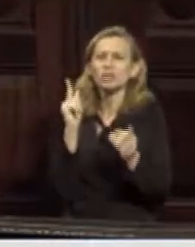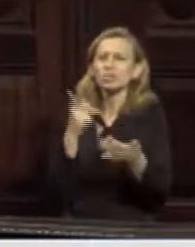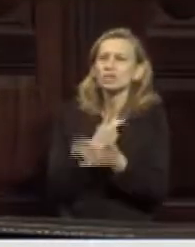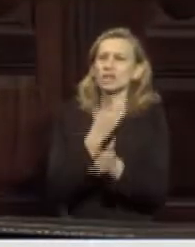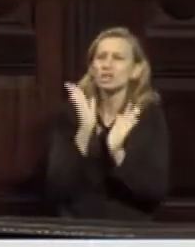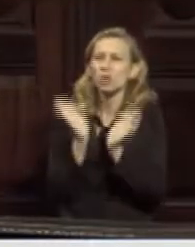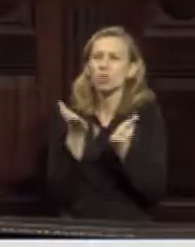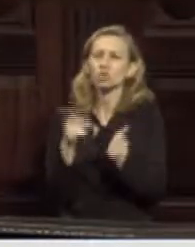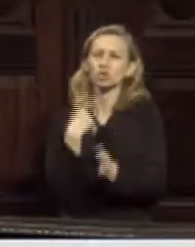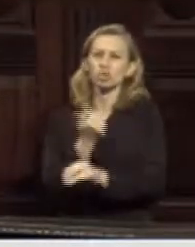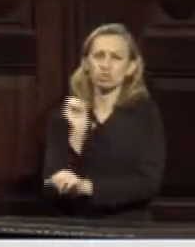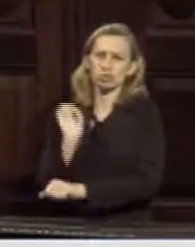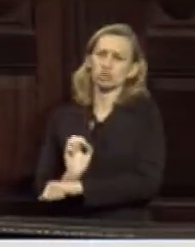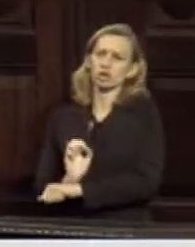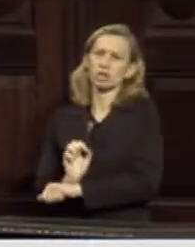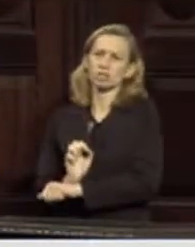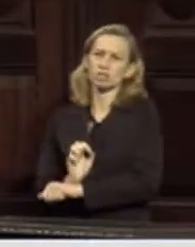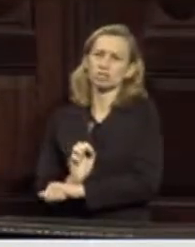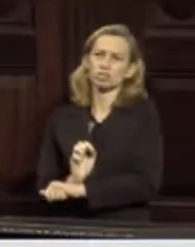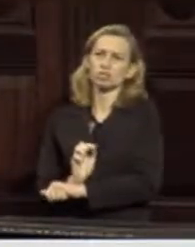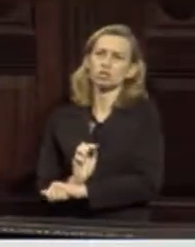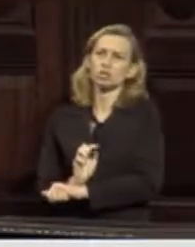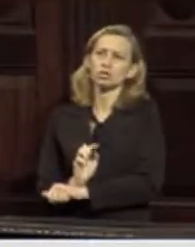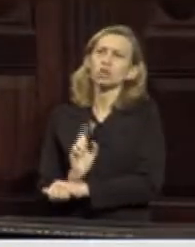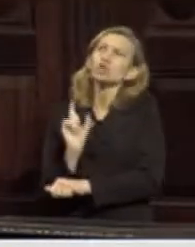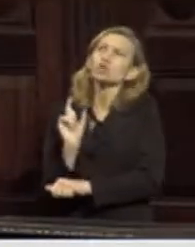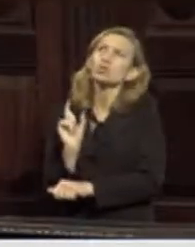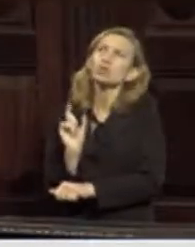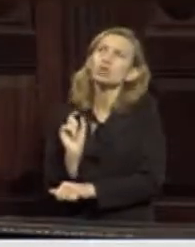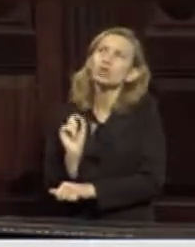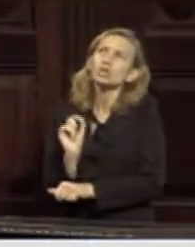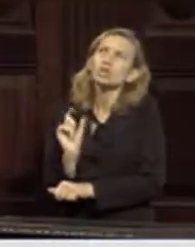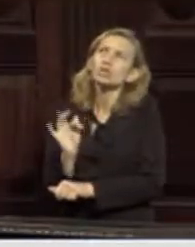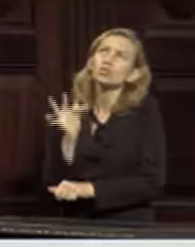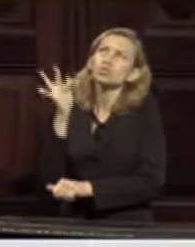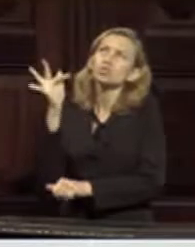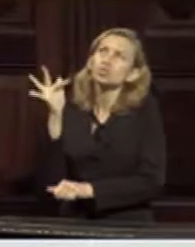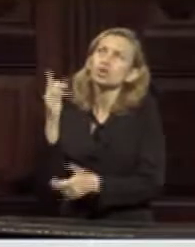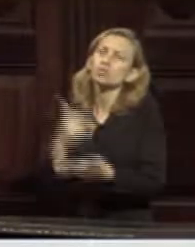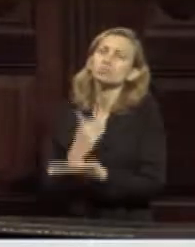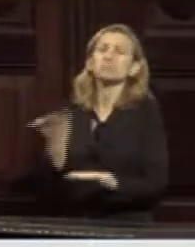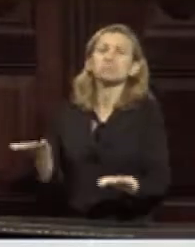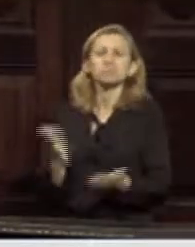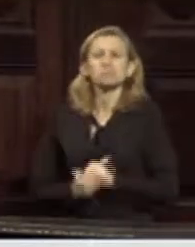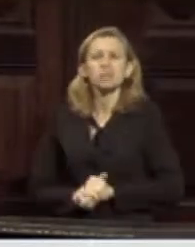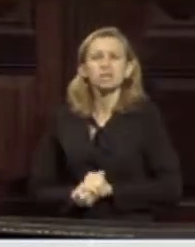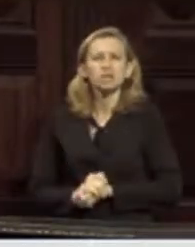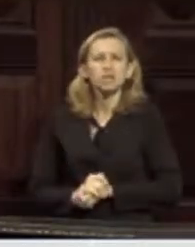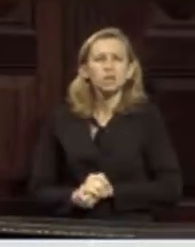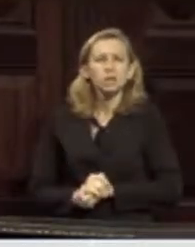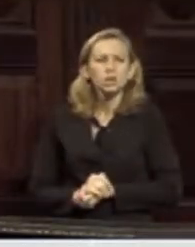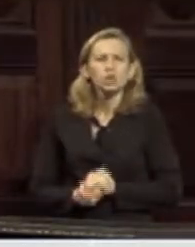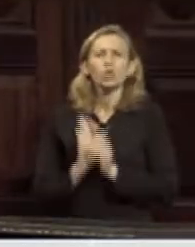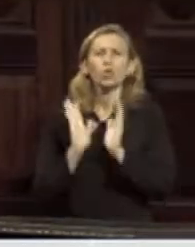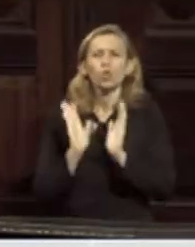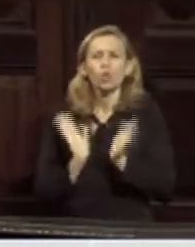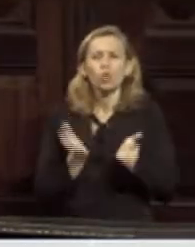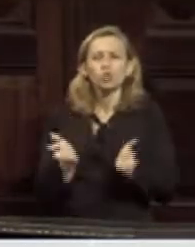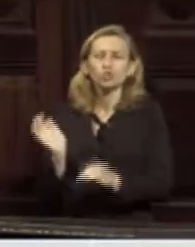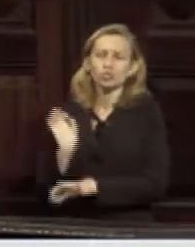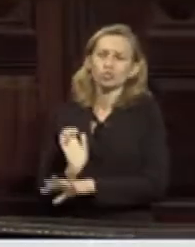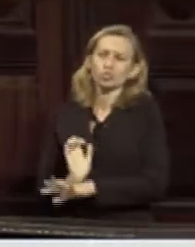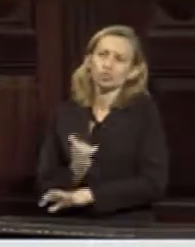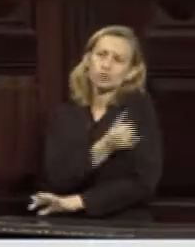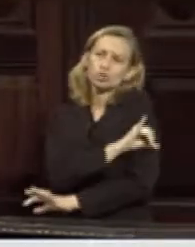no nosso estado e que impactos isso traz à nossa economia. Senhoras e senhores, hoje o Rio de